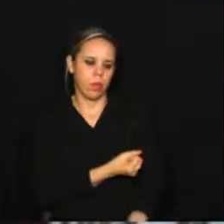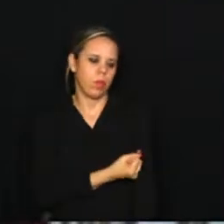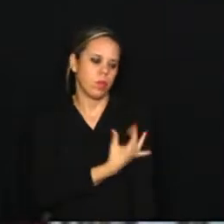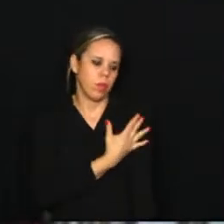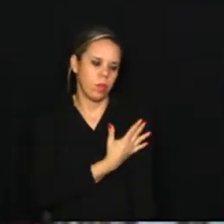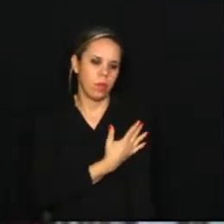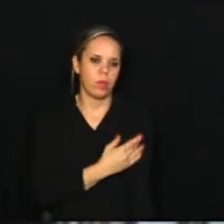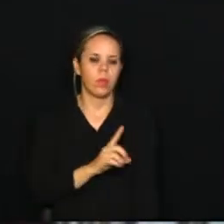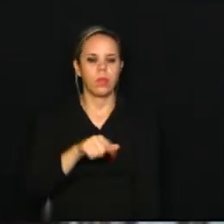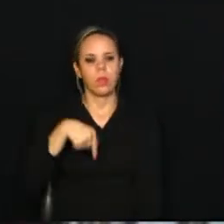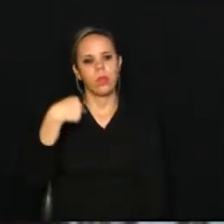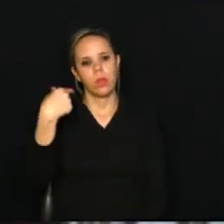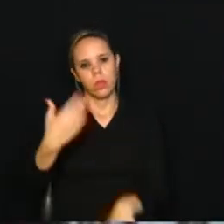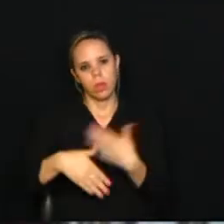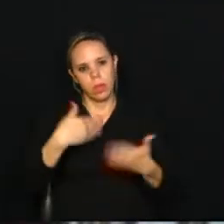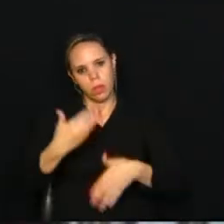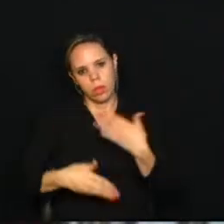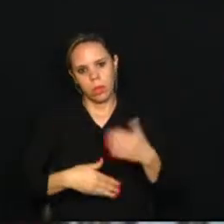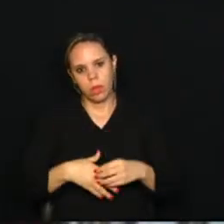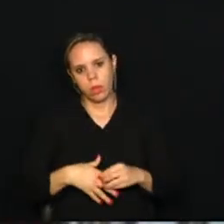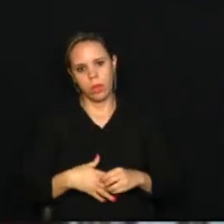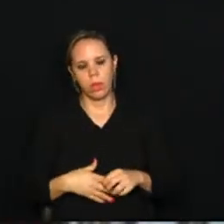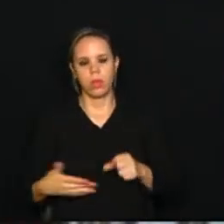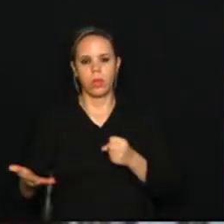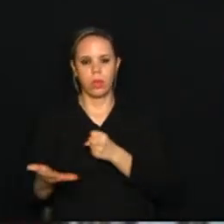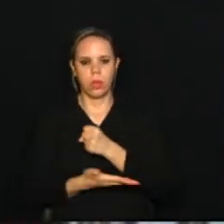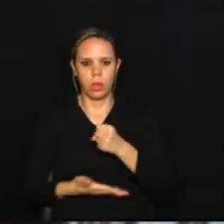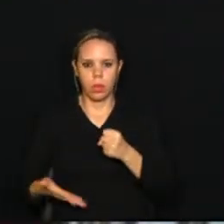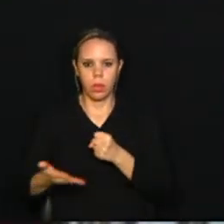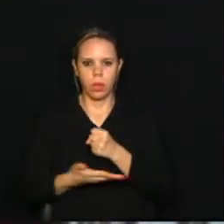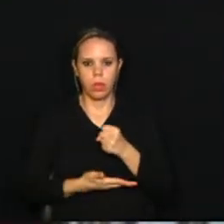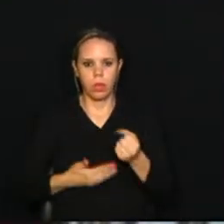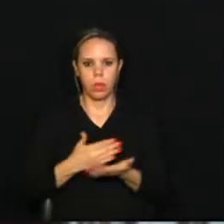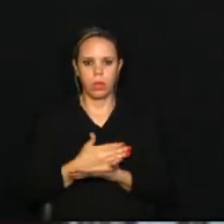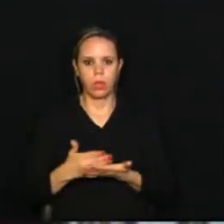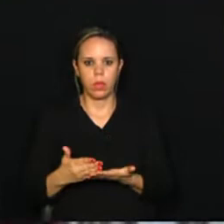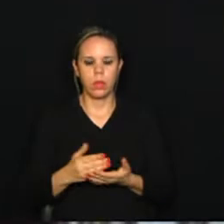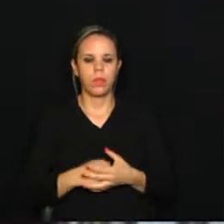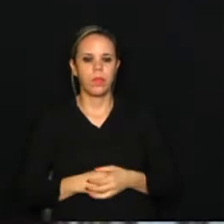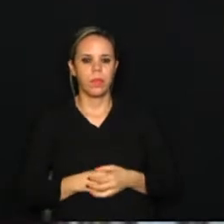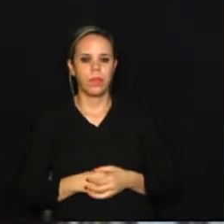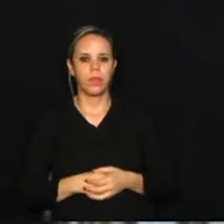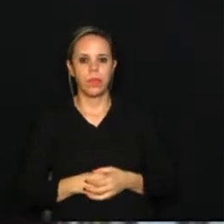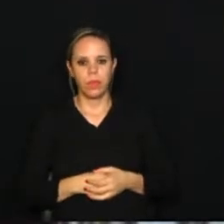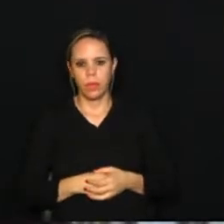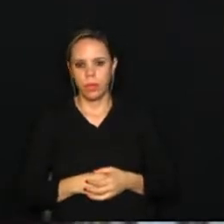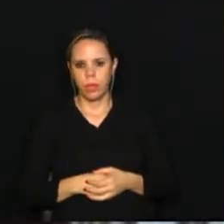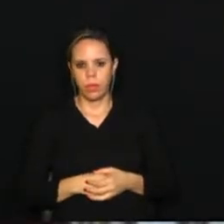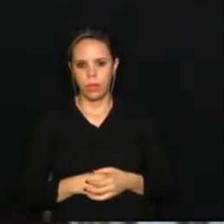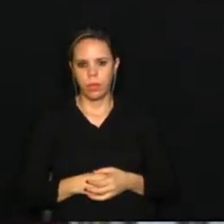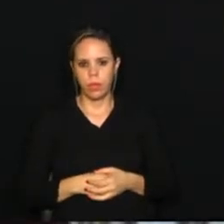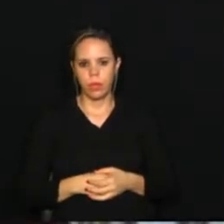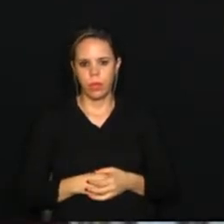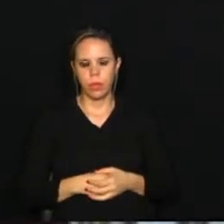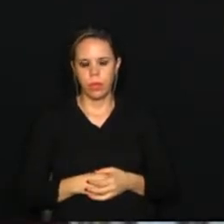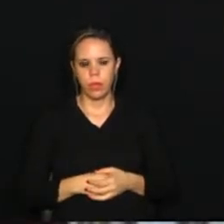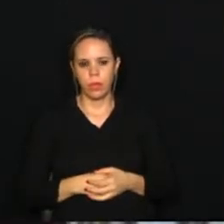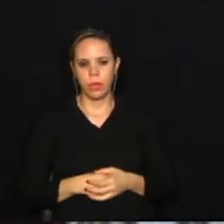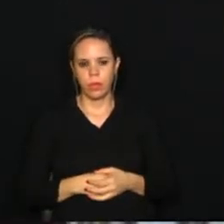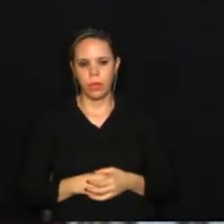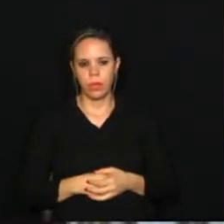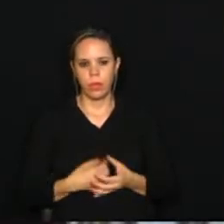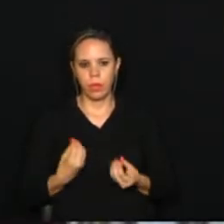fundamental, né? As bases desse início foram estabelecidas